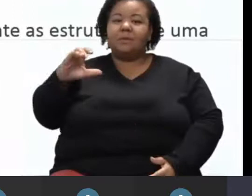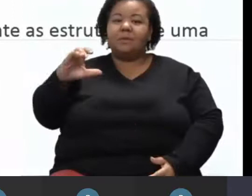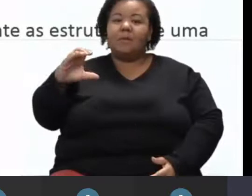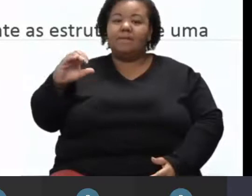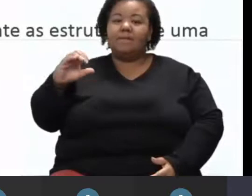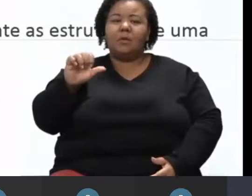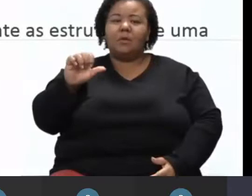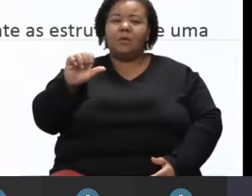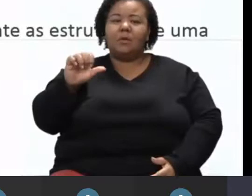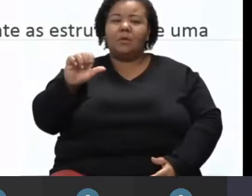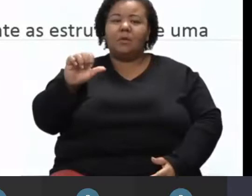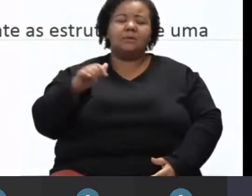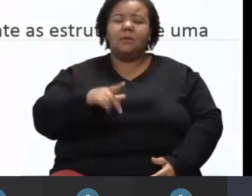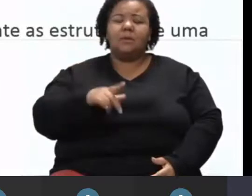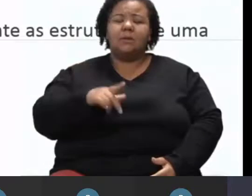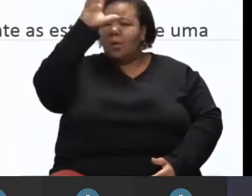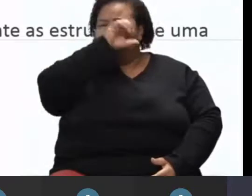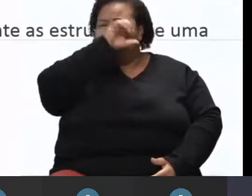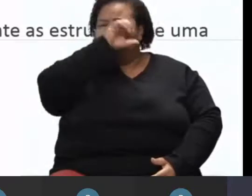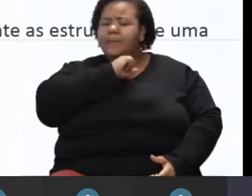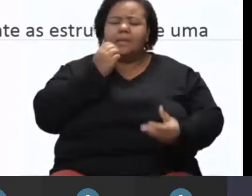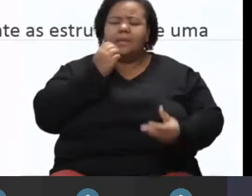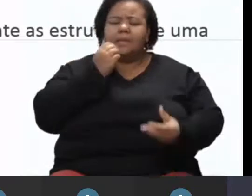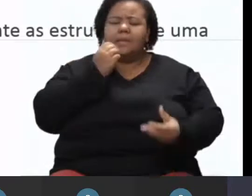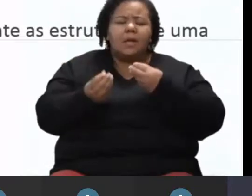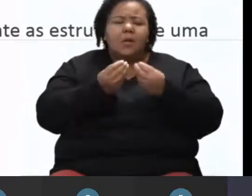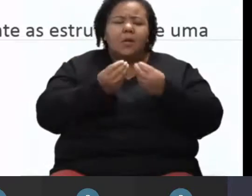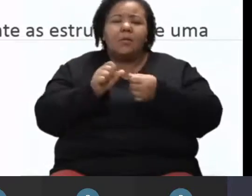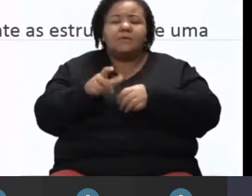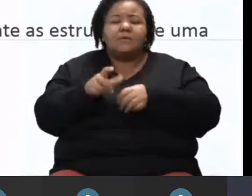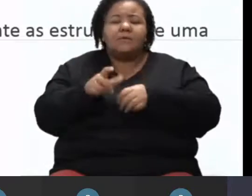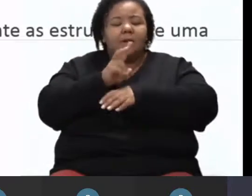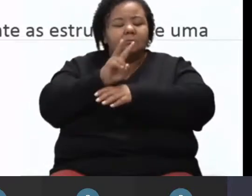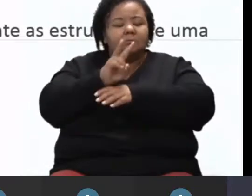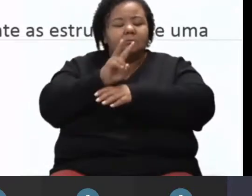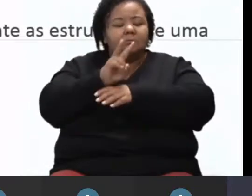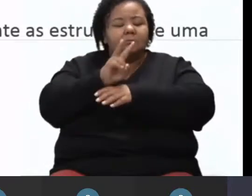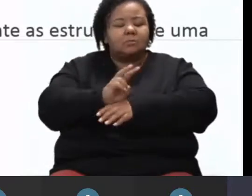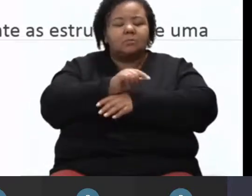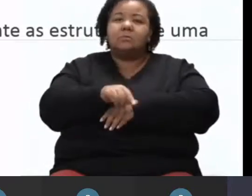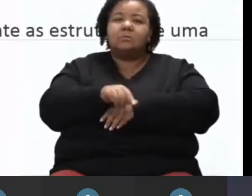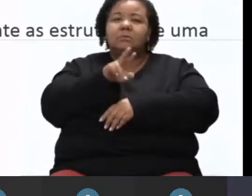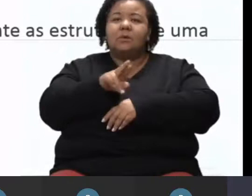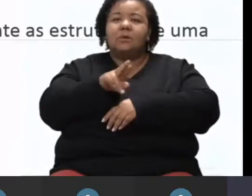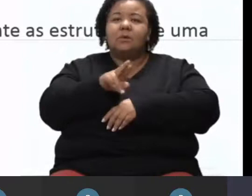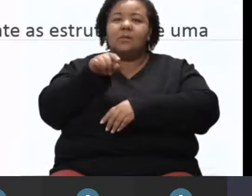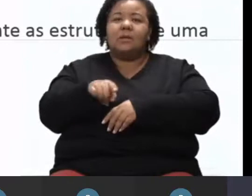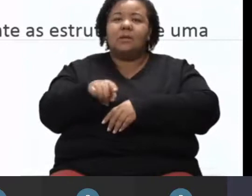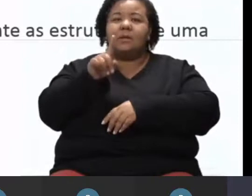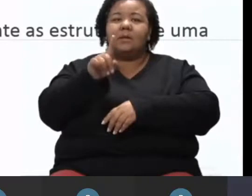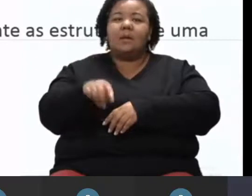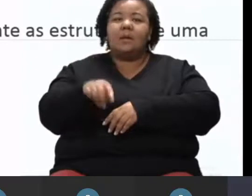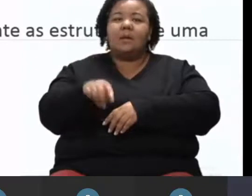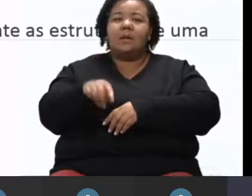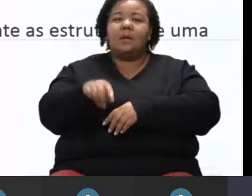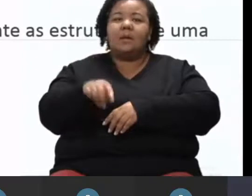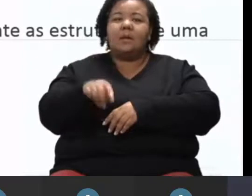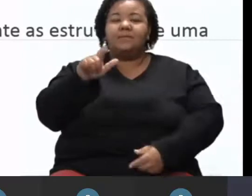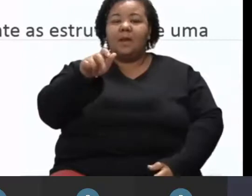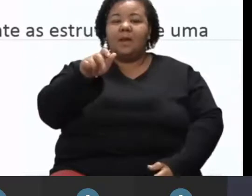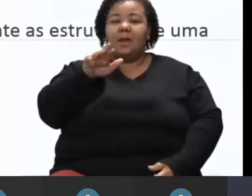o preparo do meio de cultura, e o meio de cultura é o agar saburó. O que seria o meio de cultura? Na aula passada, nós falamos